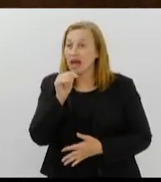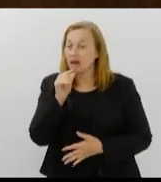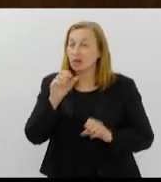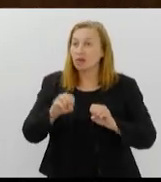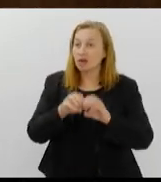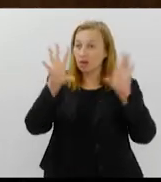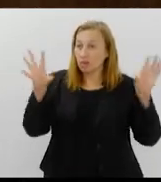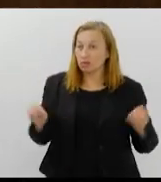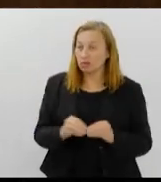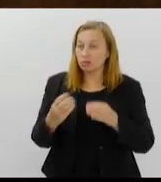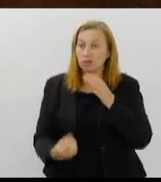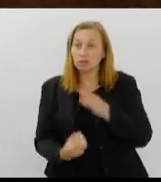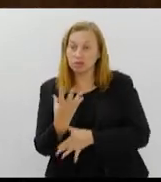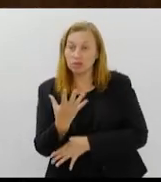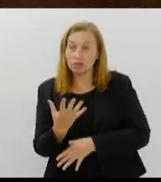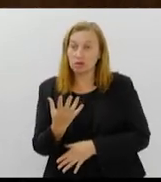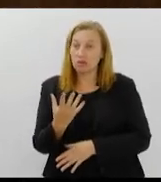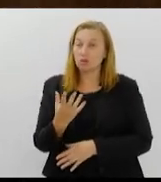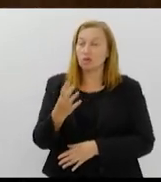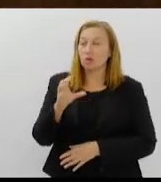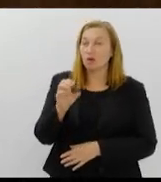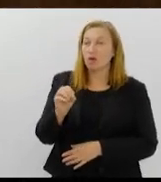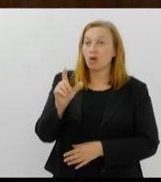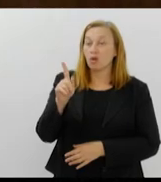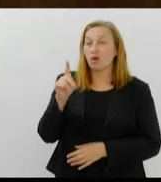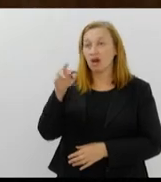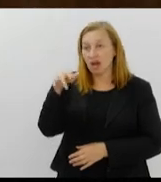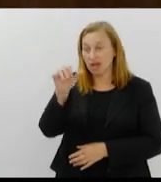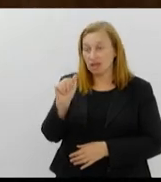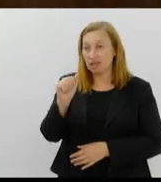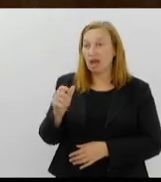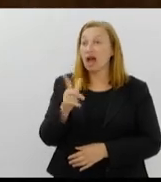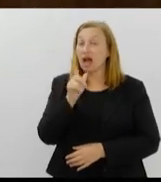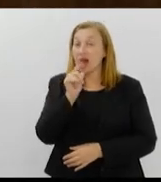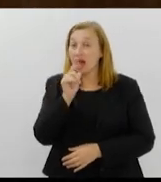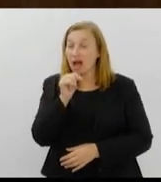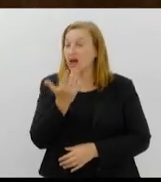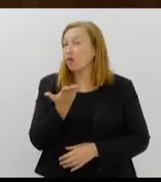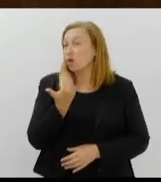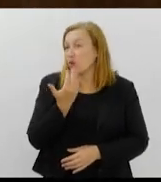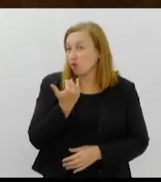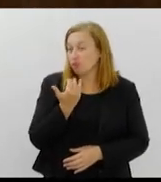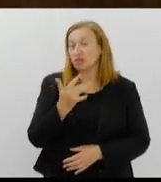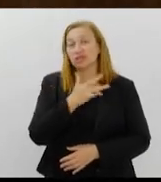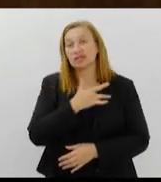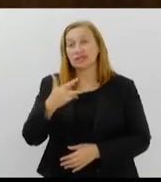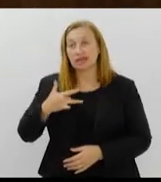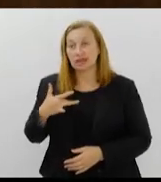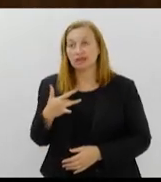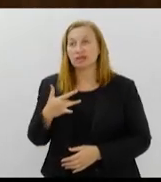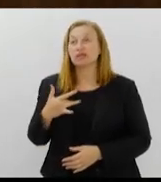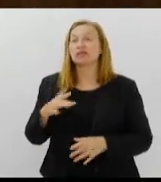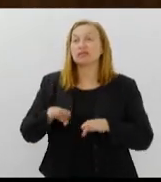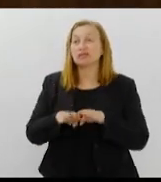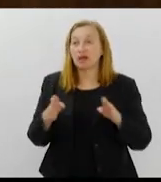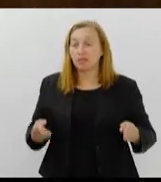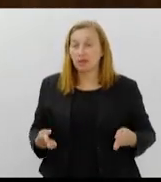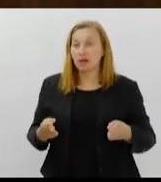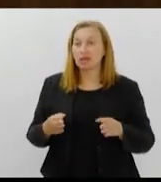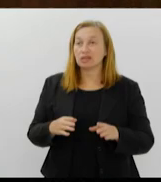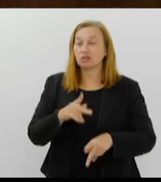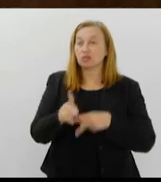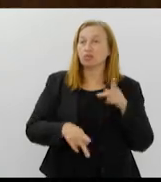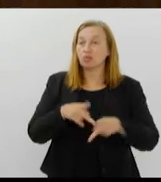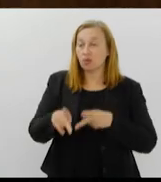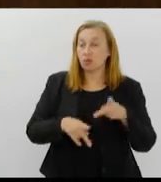produção orgânica, né, garantindo, de fato, água, alimento e saúde na mesa das pessoas, mas também